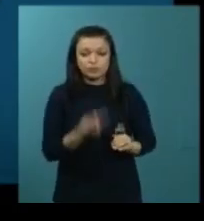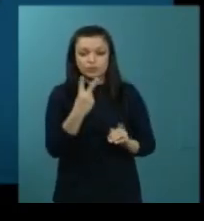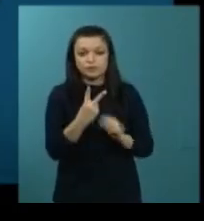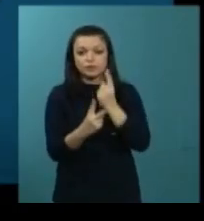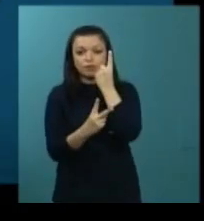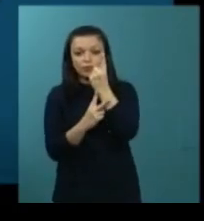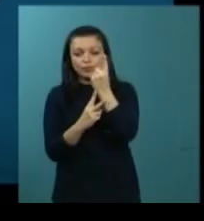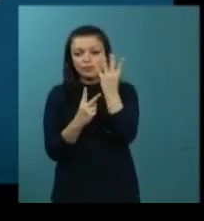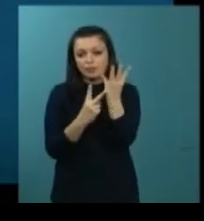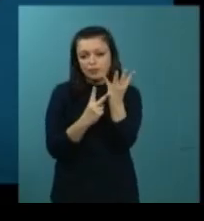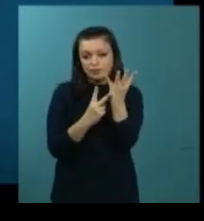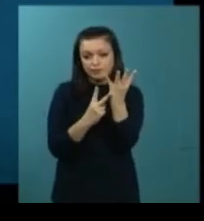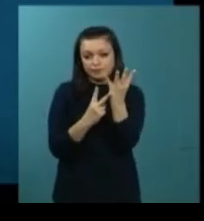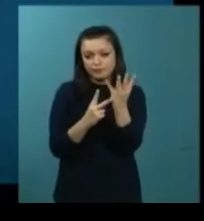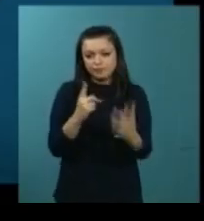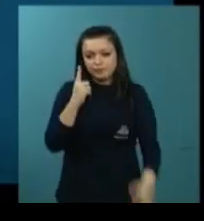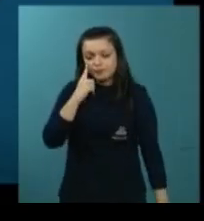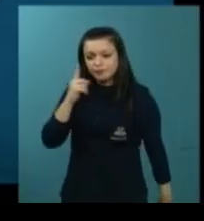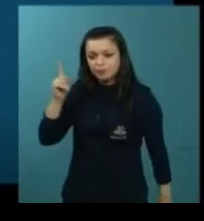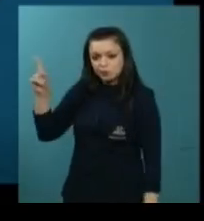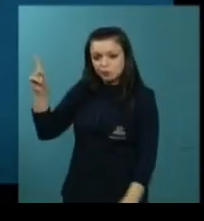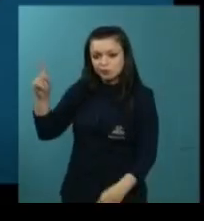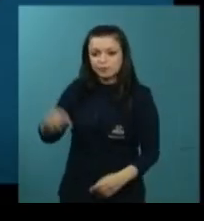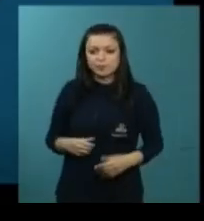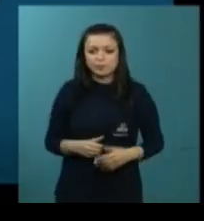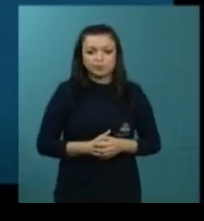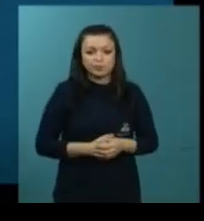tem os elementos 1 e 4.